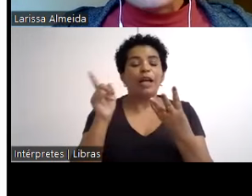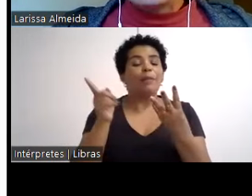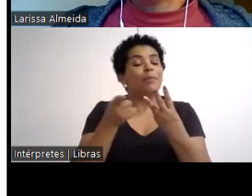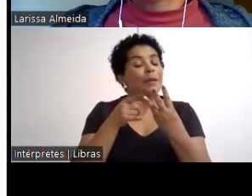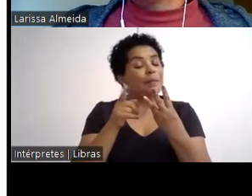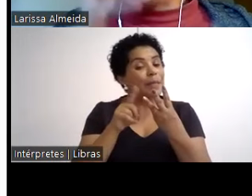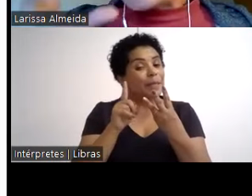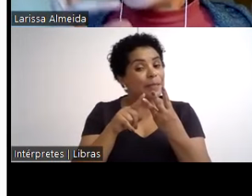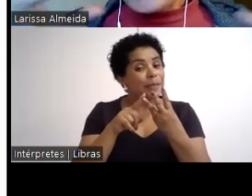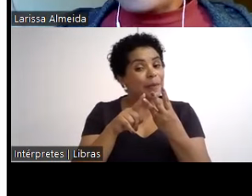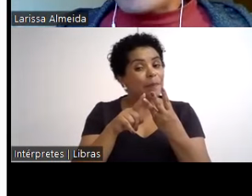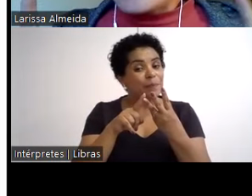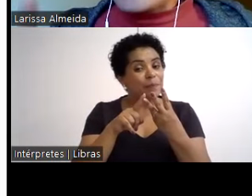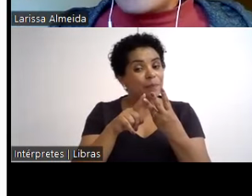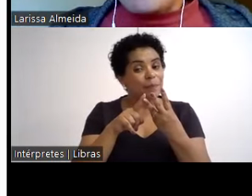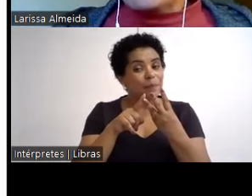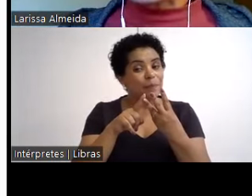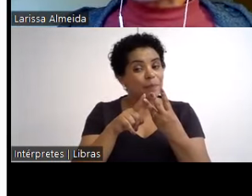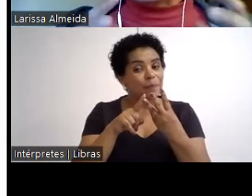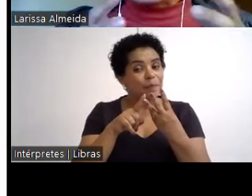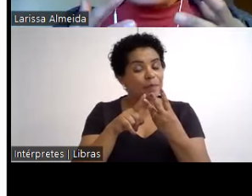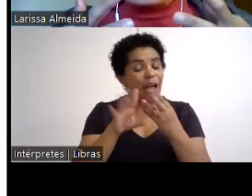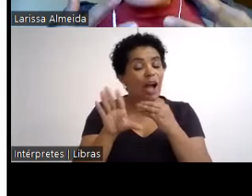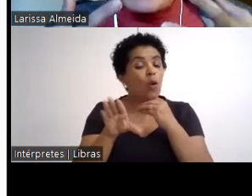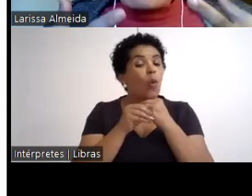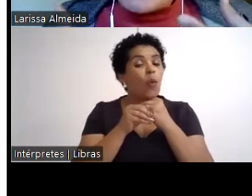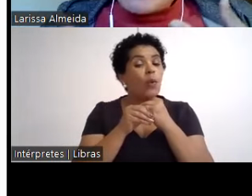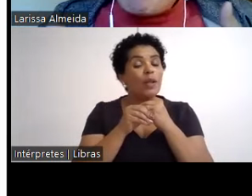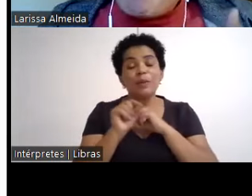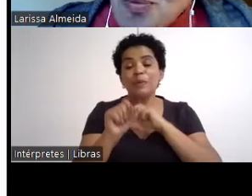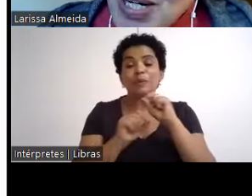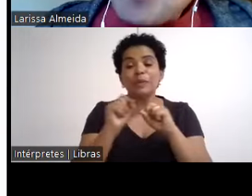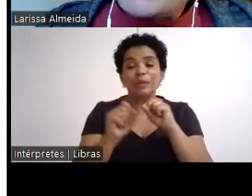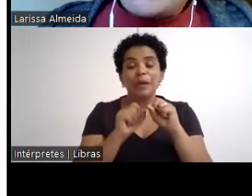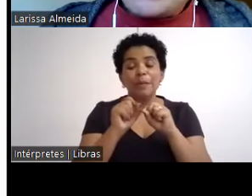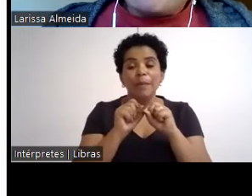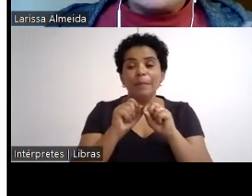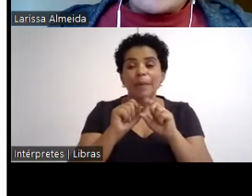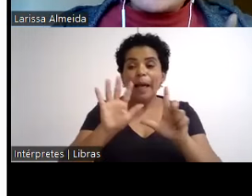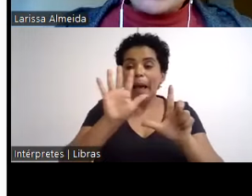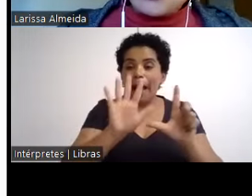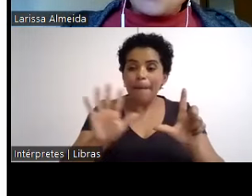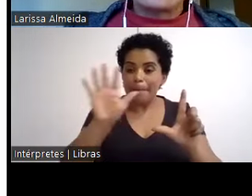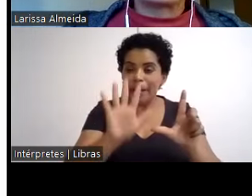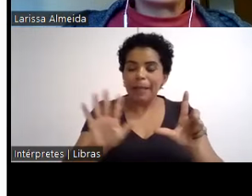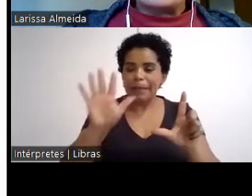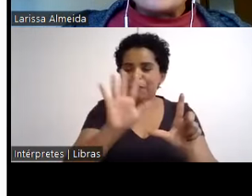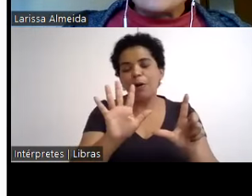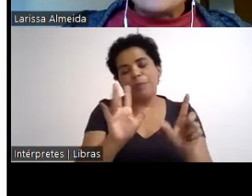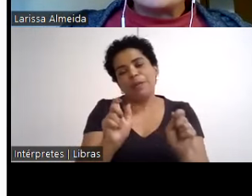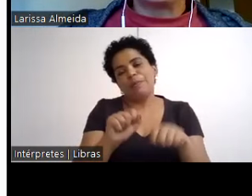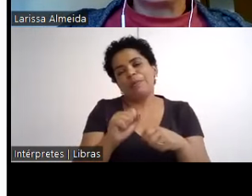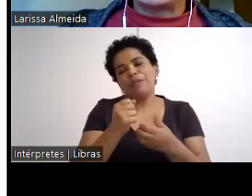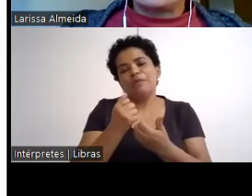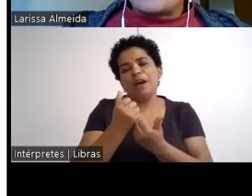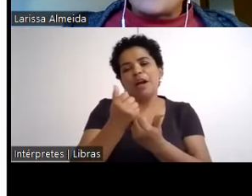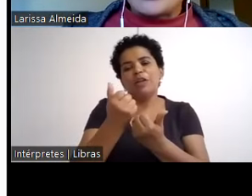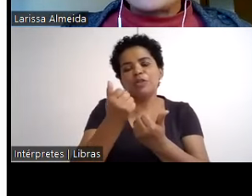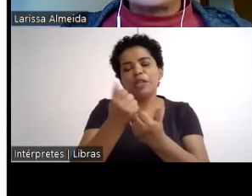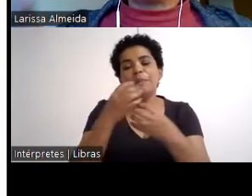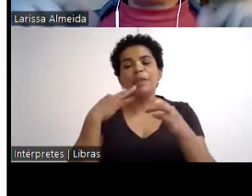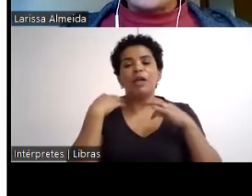precisa... Não, e aí chegamos à conclusão que a plataforma que poderia fazer isso era o turismo